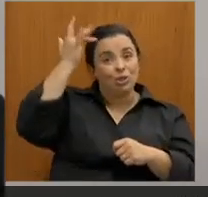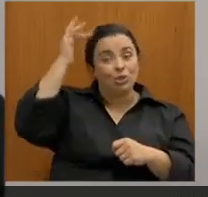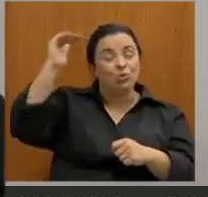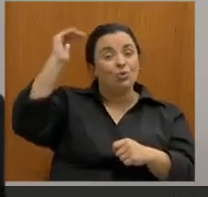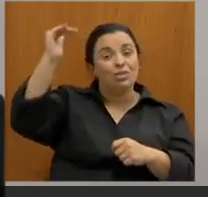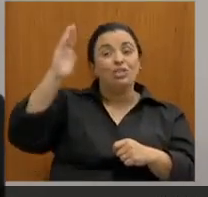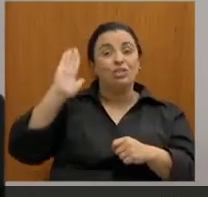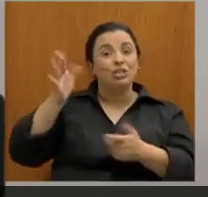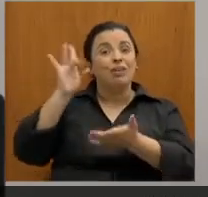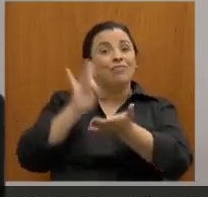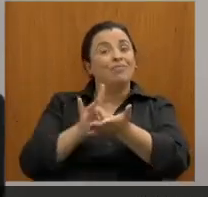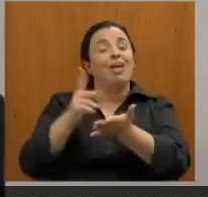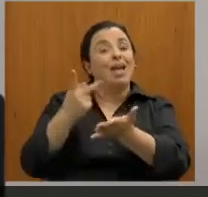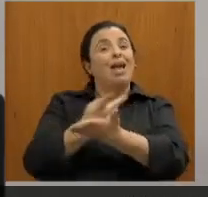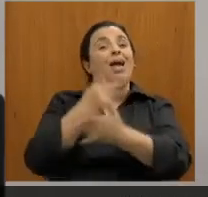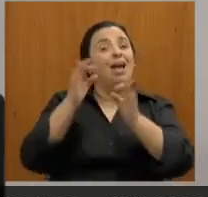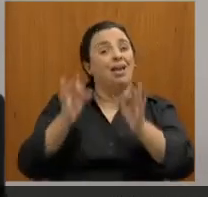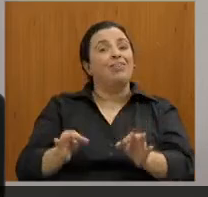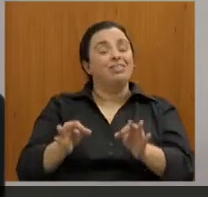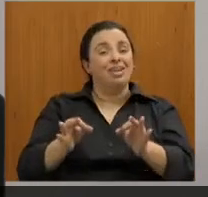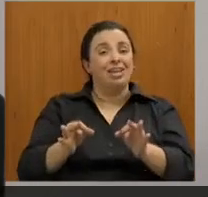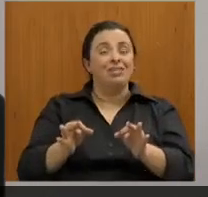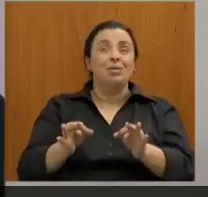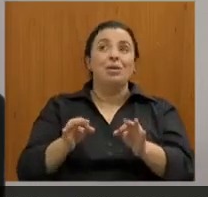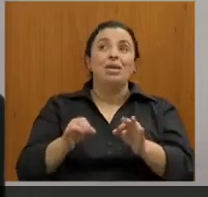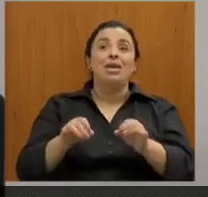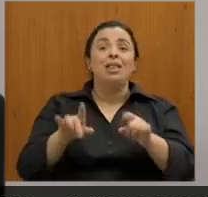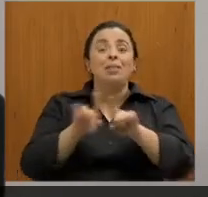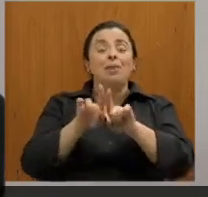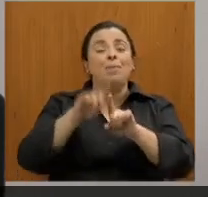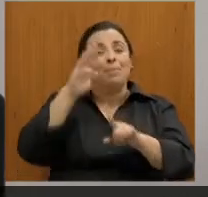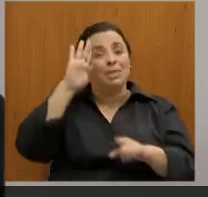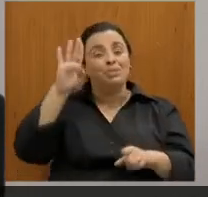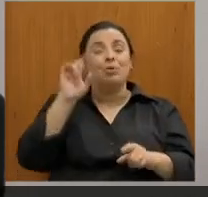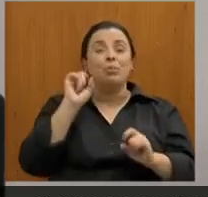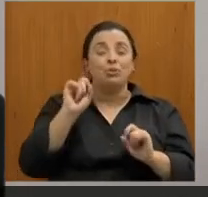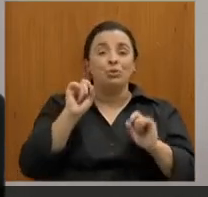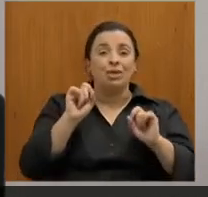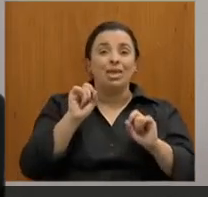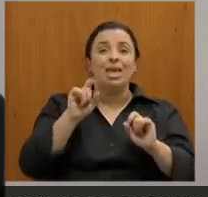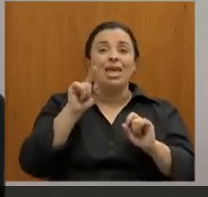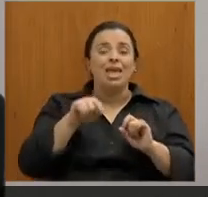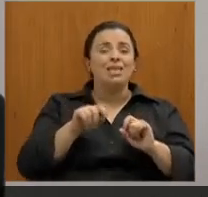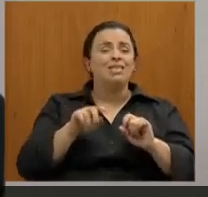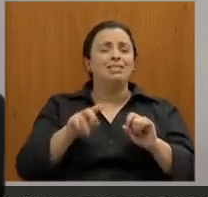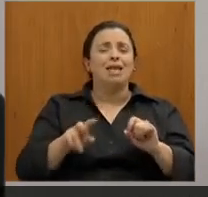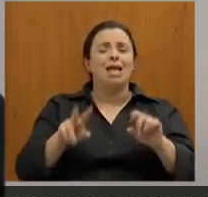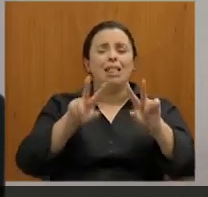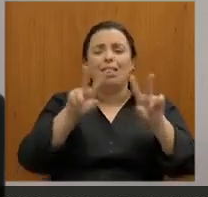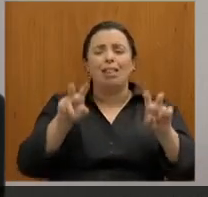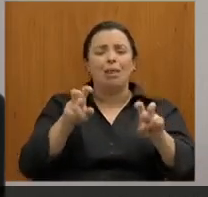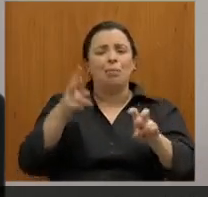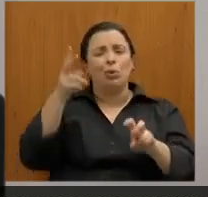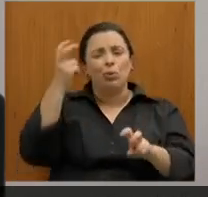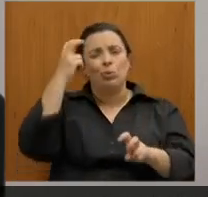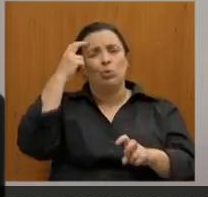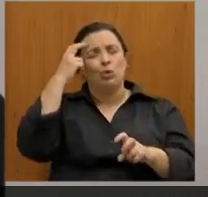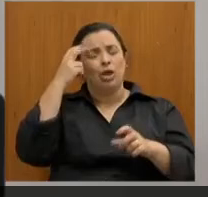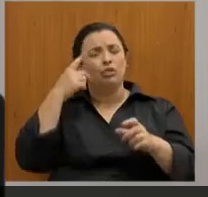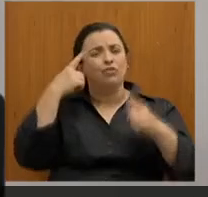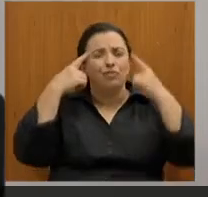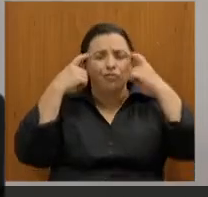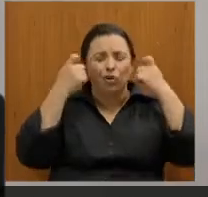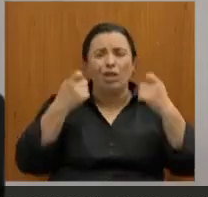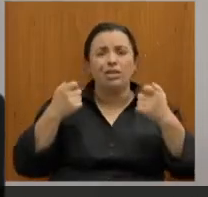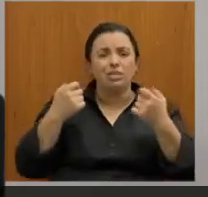transforme em realidade mas principalmente que a questão Cultural de violência contra mulher seja modificada né que a gente possa ter